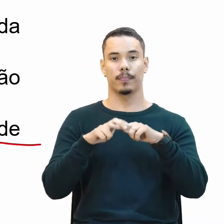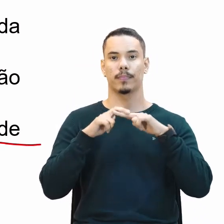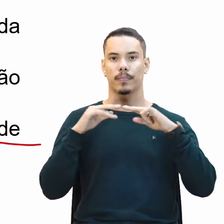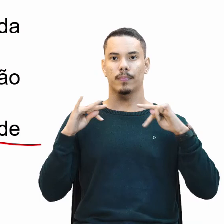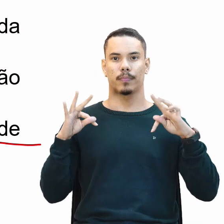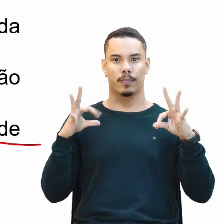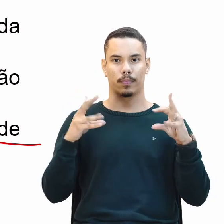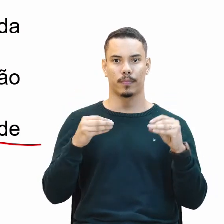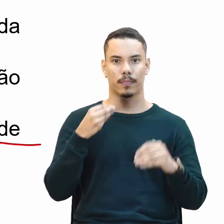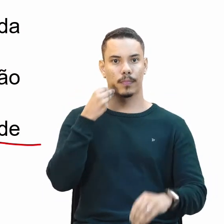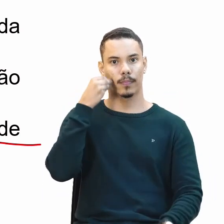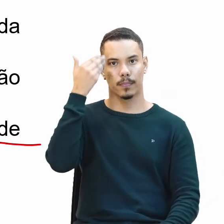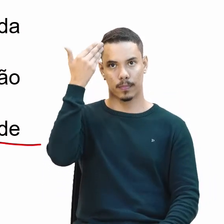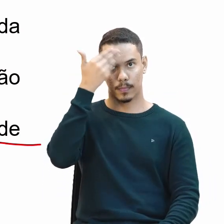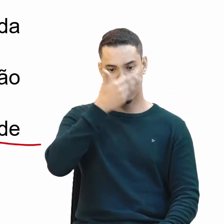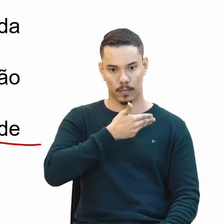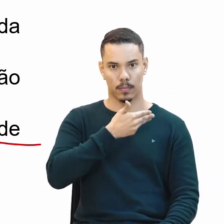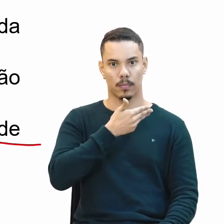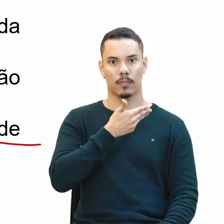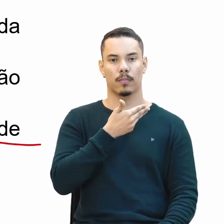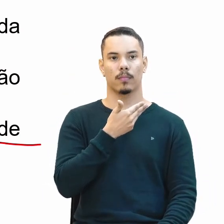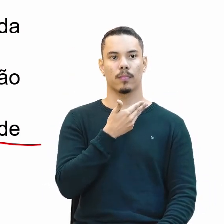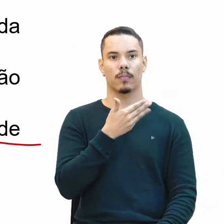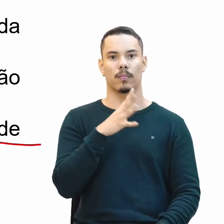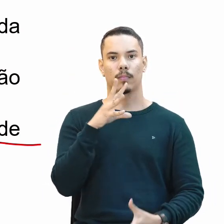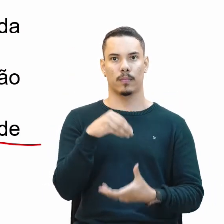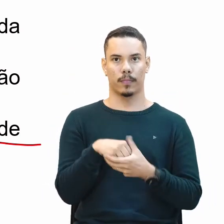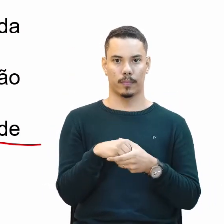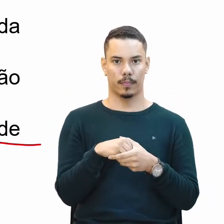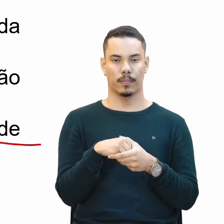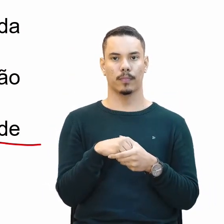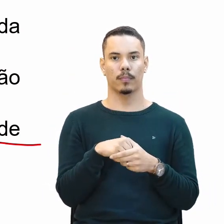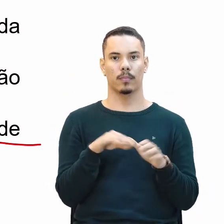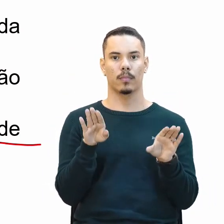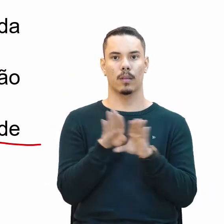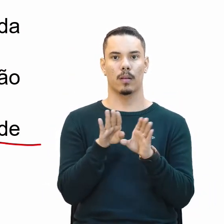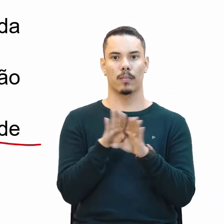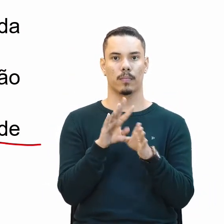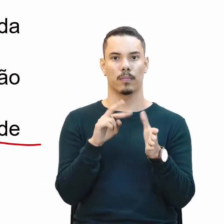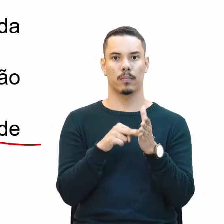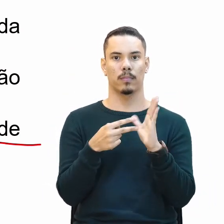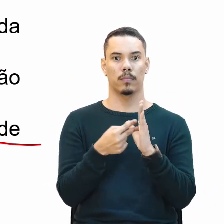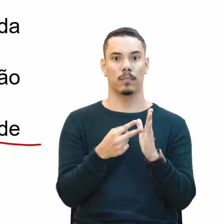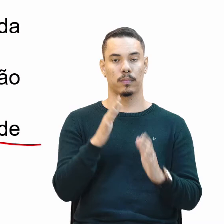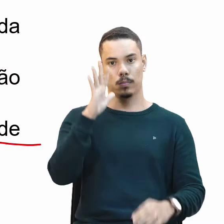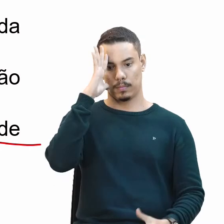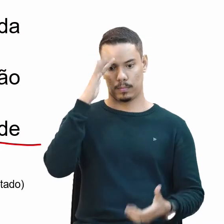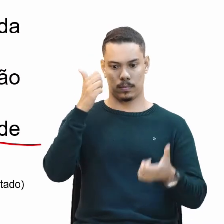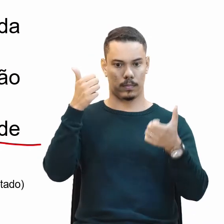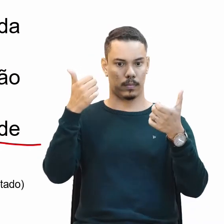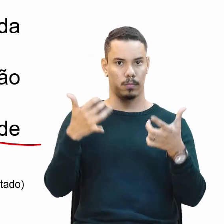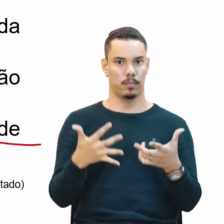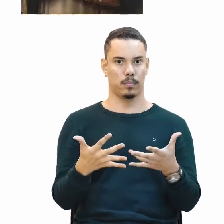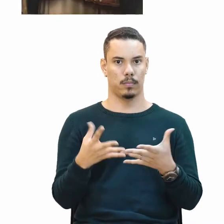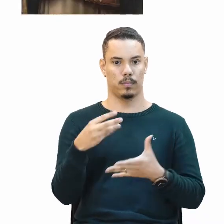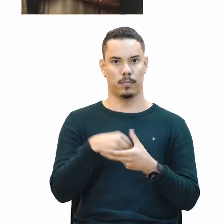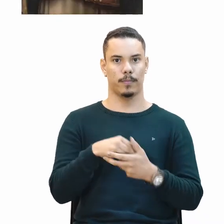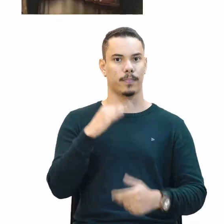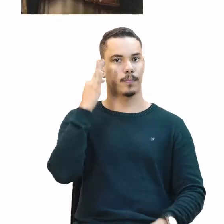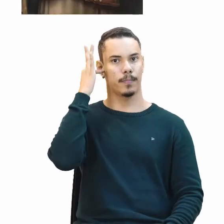prova da existência de Deus e da imortalidade da alma, eram fundamentadas dentro da